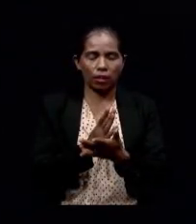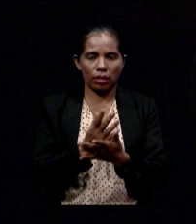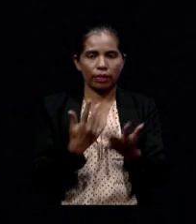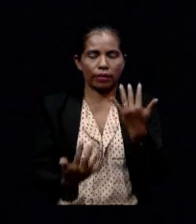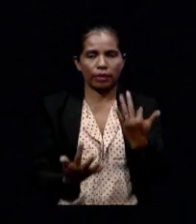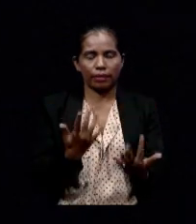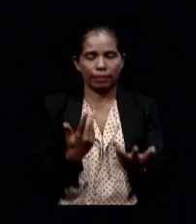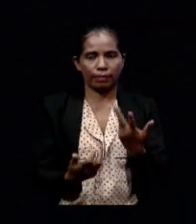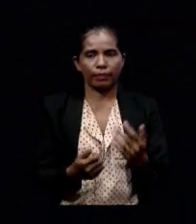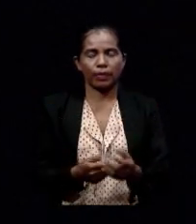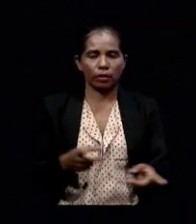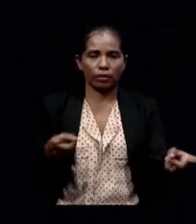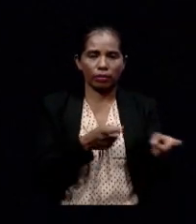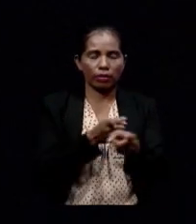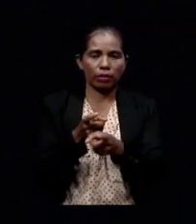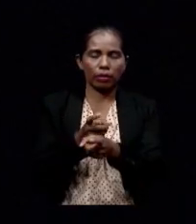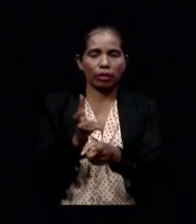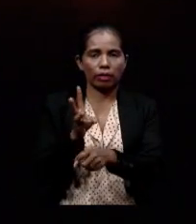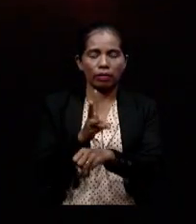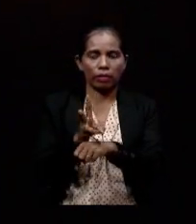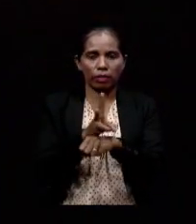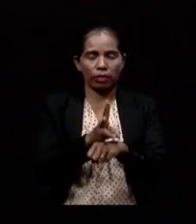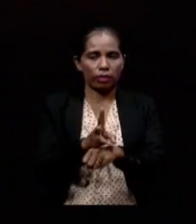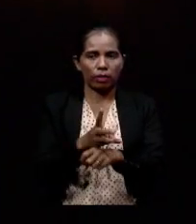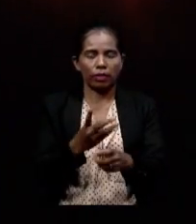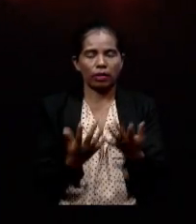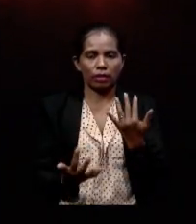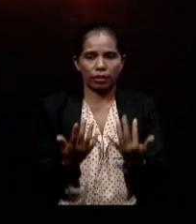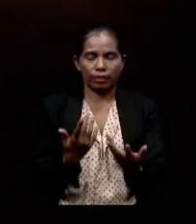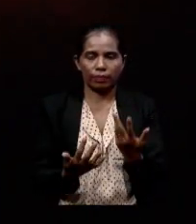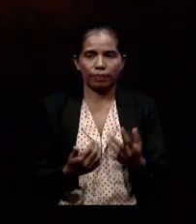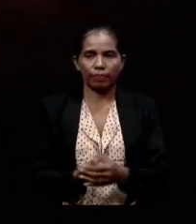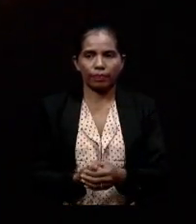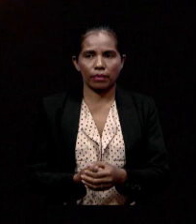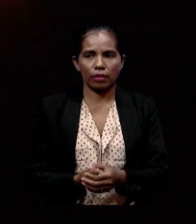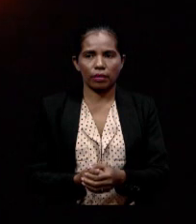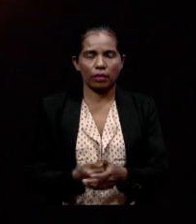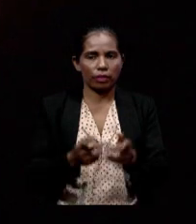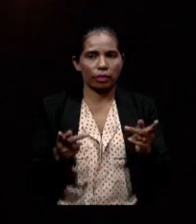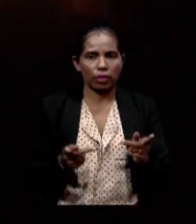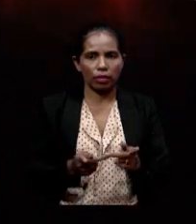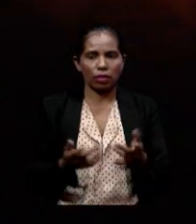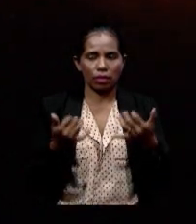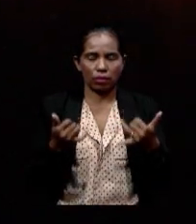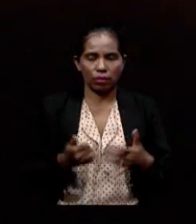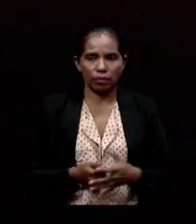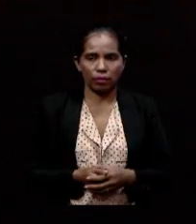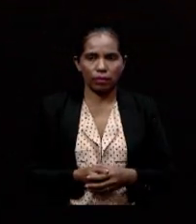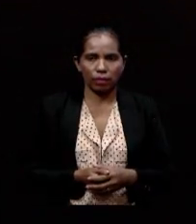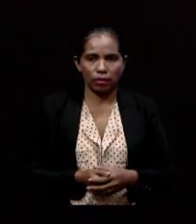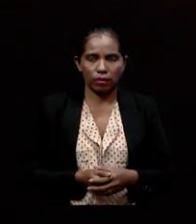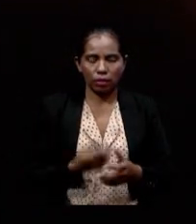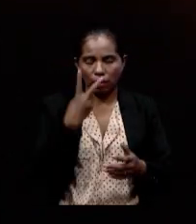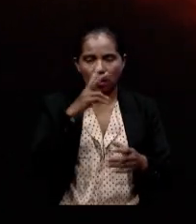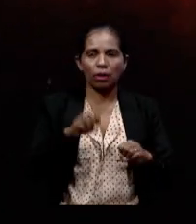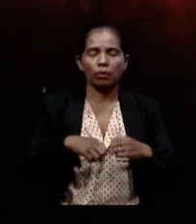E quando o a situação controlada e a treino, e a Proteção Civil, se a o